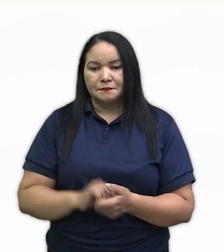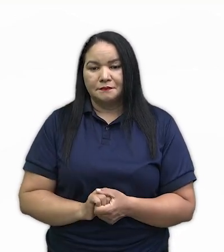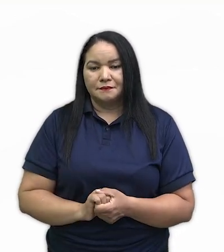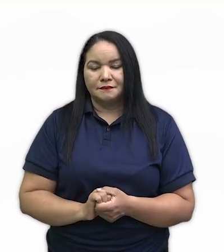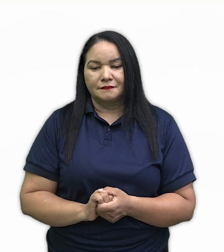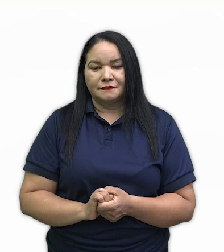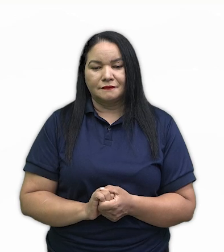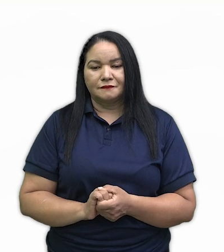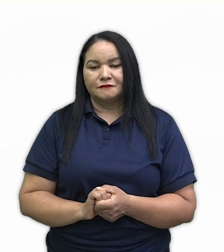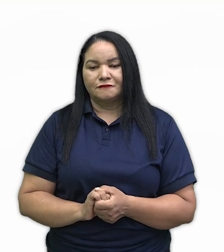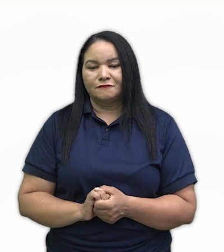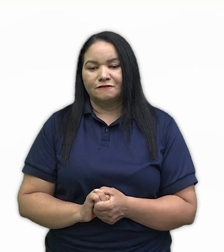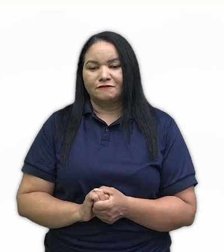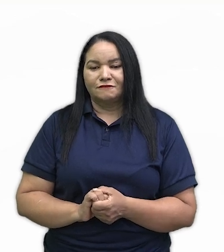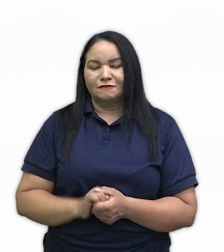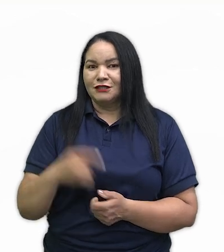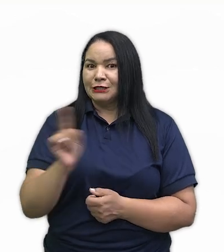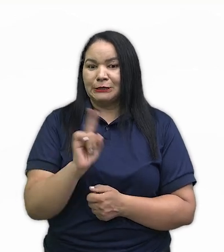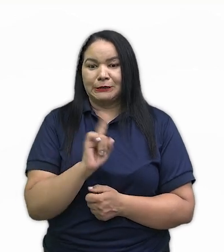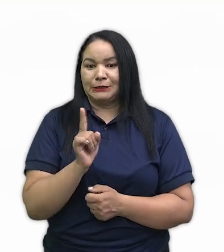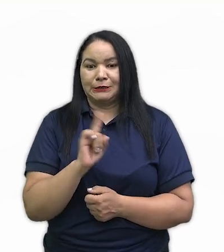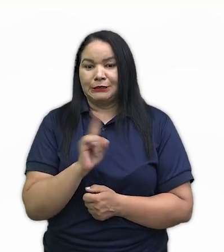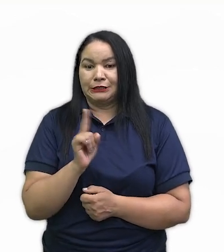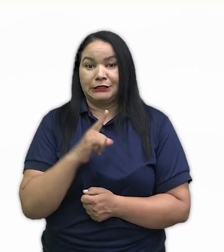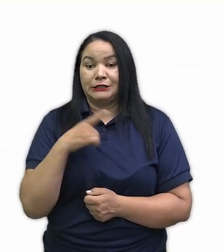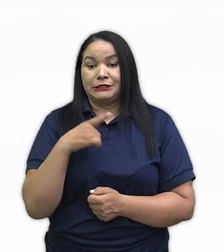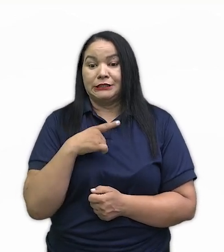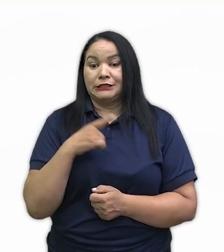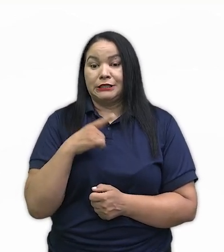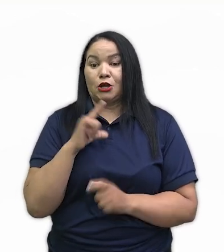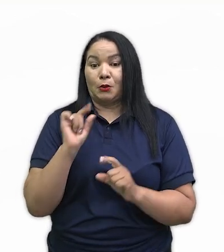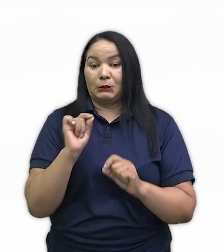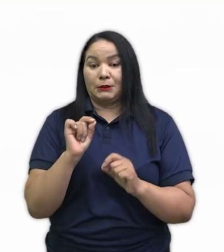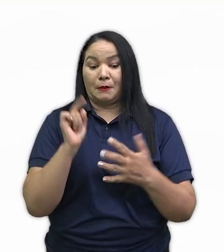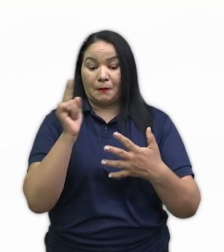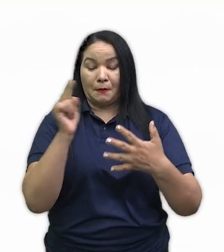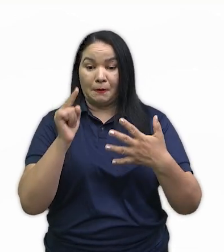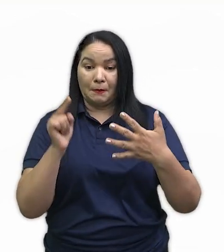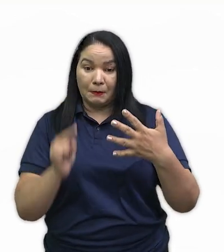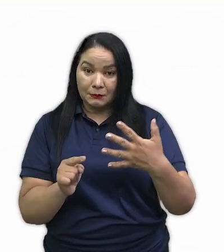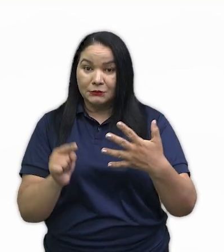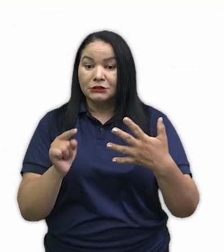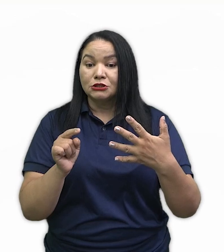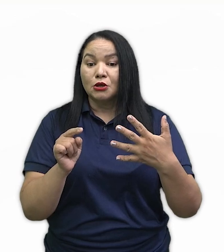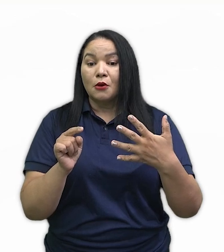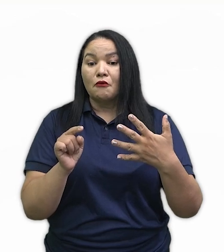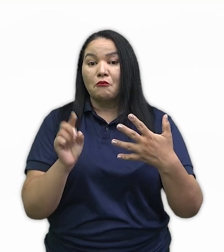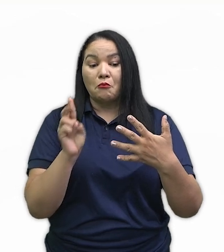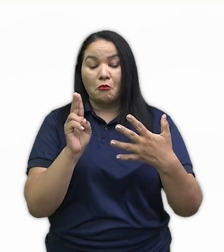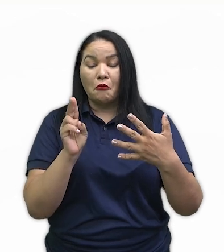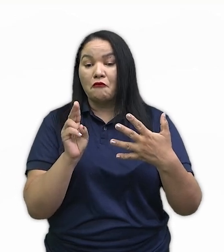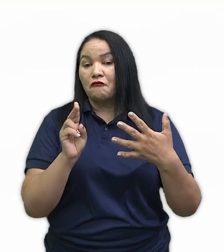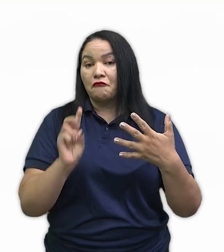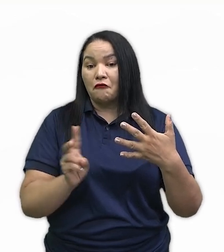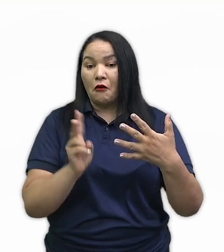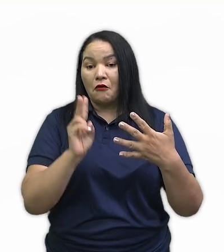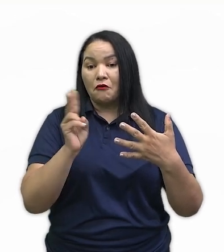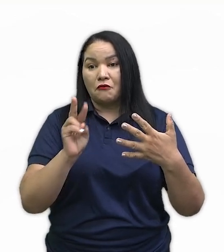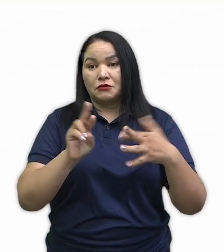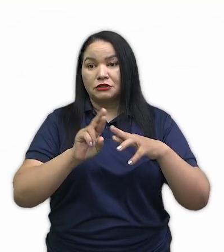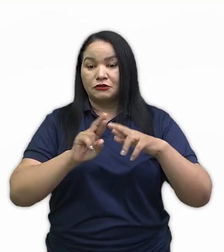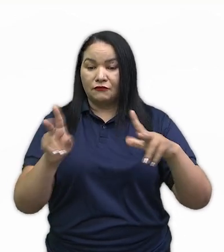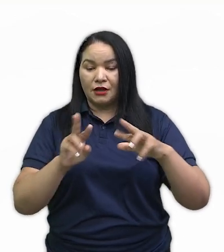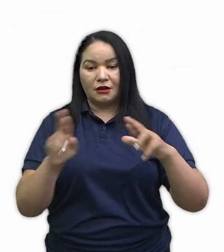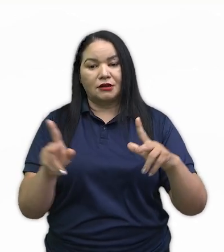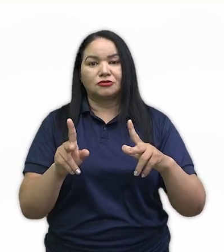Aqui. Não, você tem aí 5 alternativas cujos valores são muito